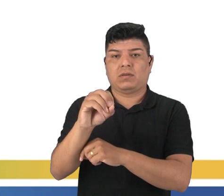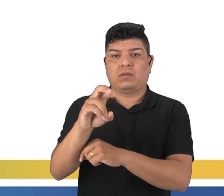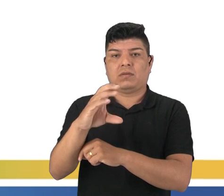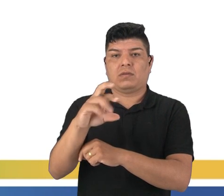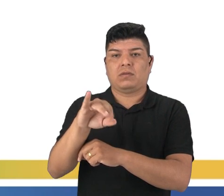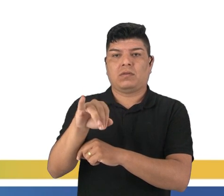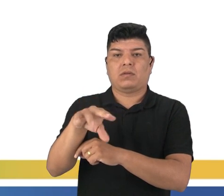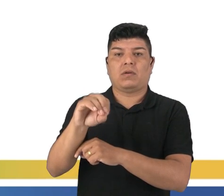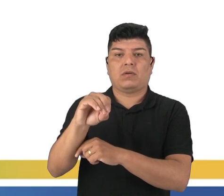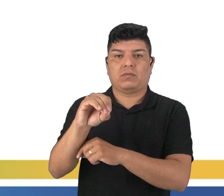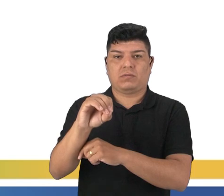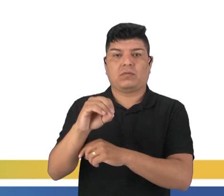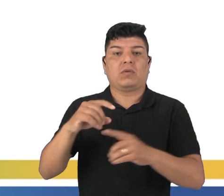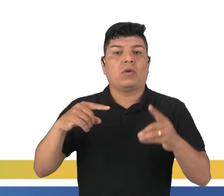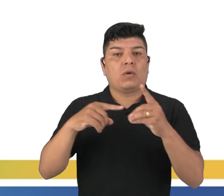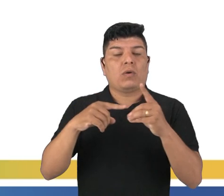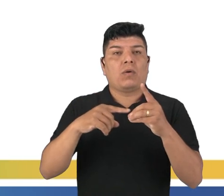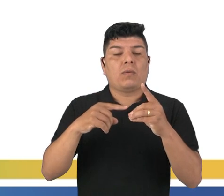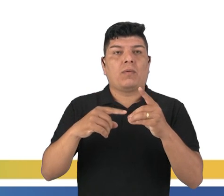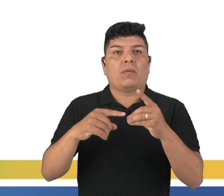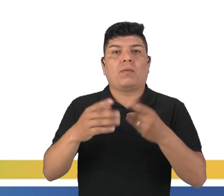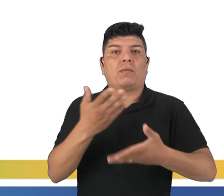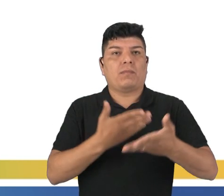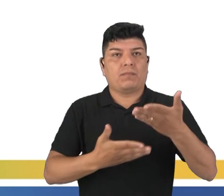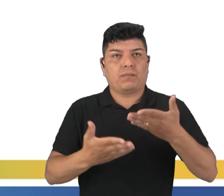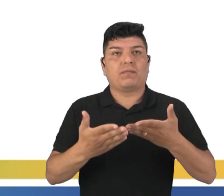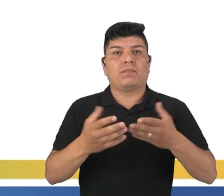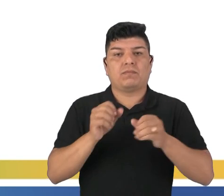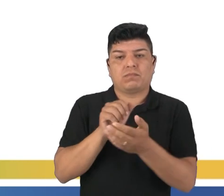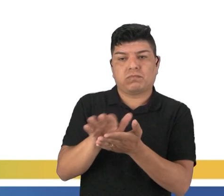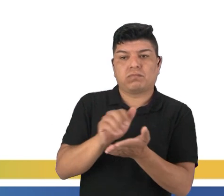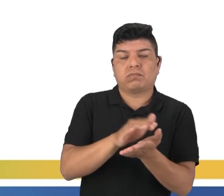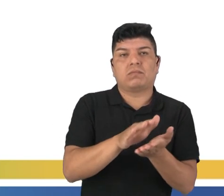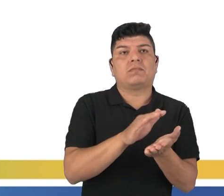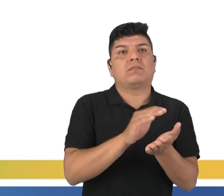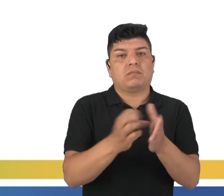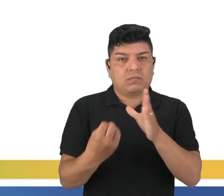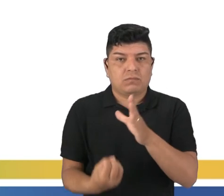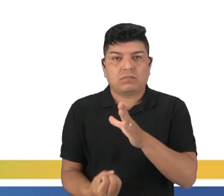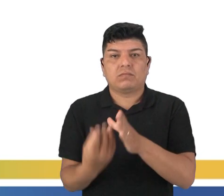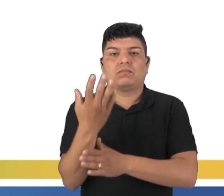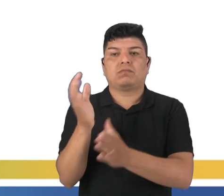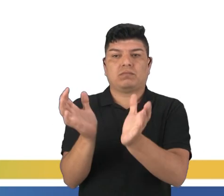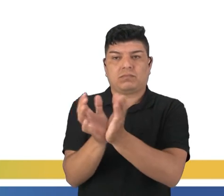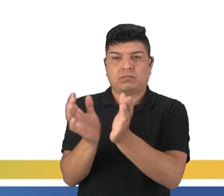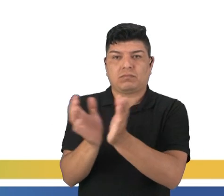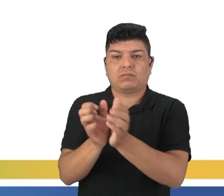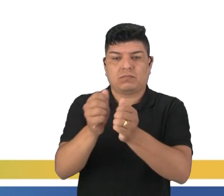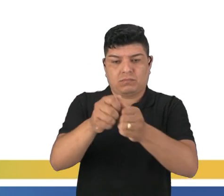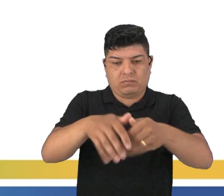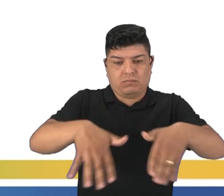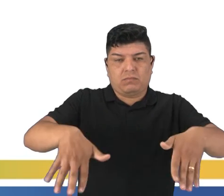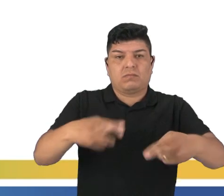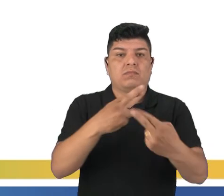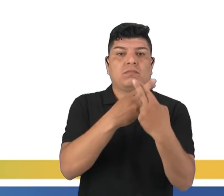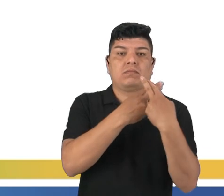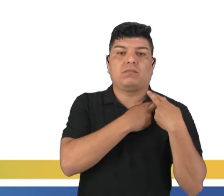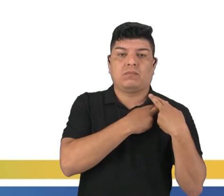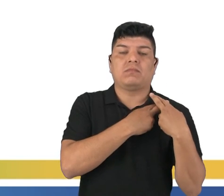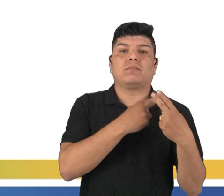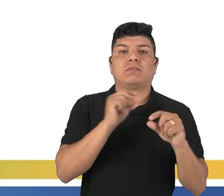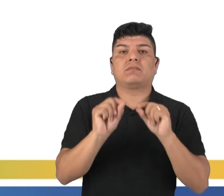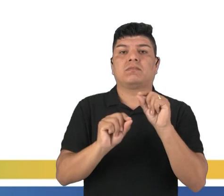secretar hormônios. Então, o nosso sistema endócrino, ele é formado por um conjunto de glândulas que são